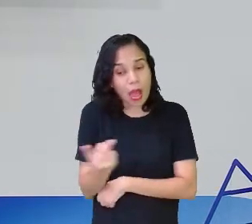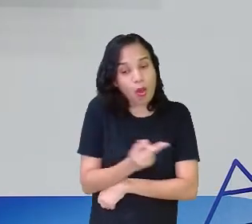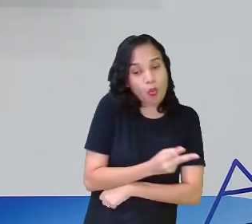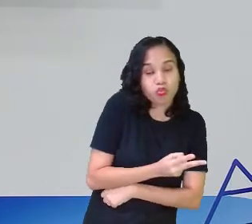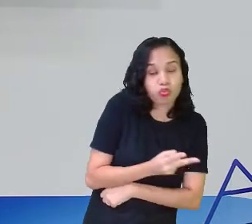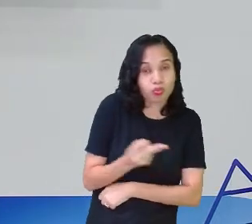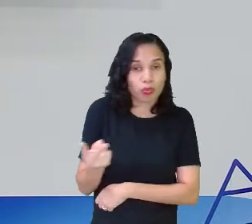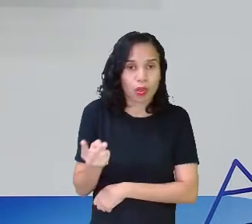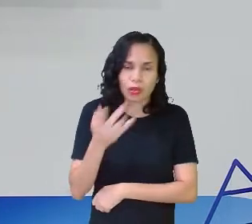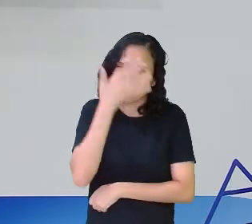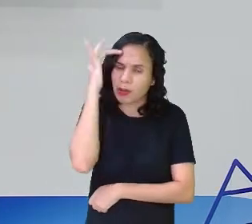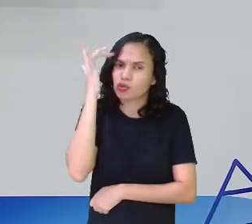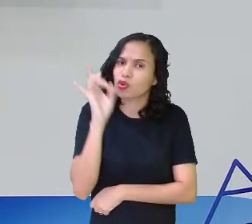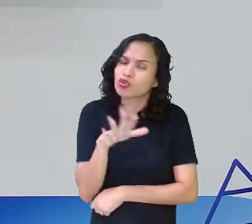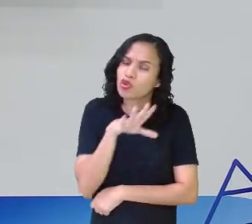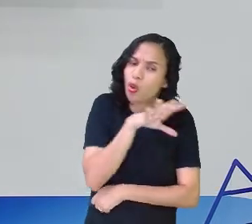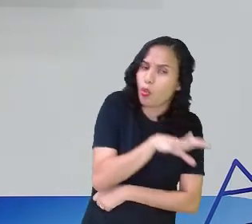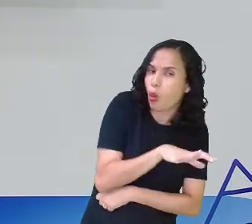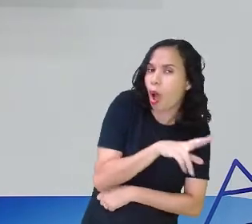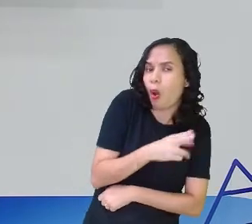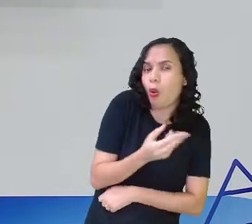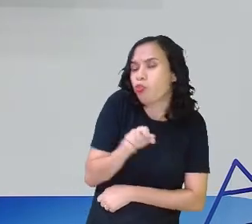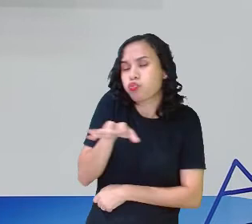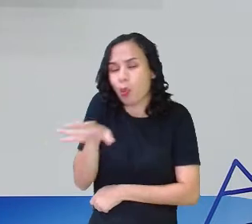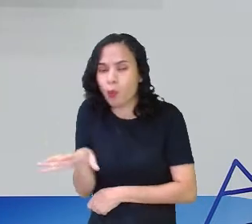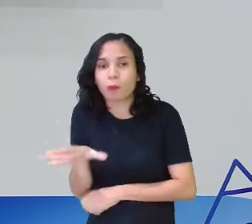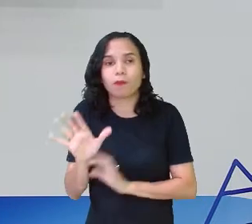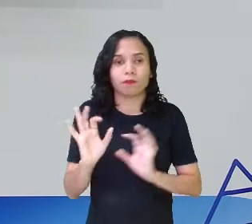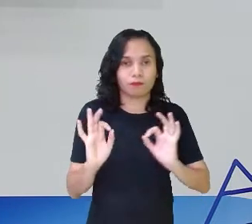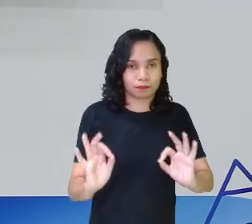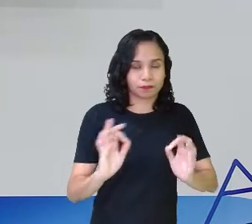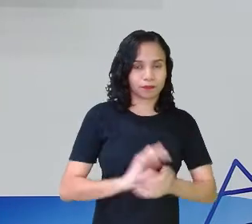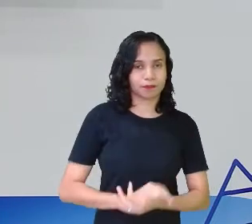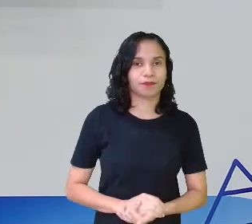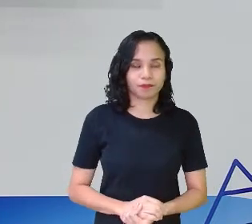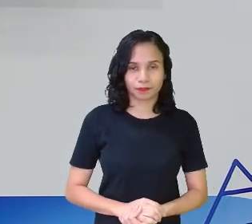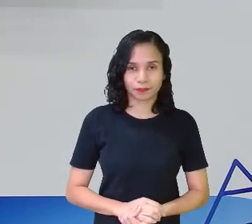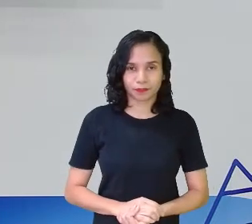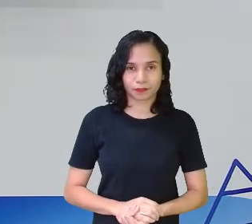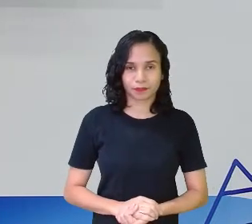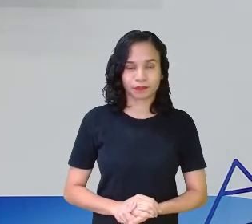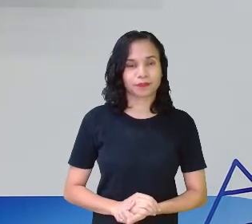algumas pessoas precisam prioritariamente mais de uma do que da outra.